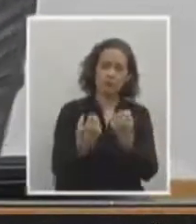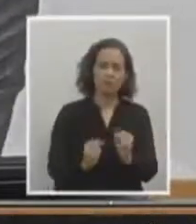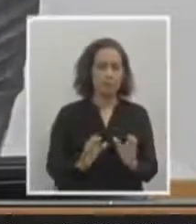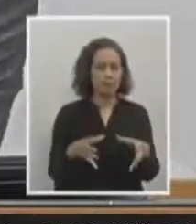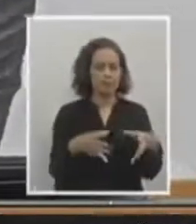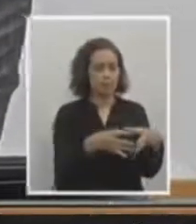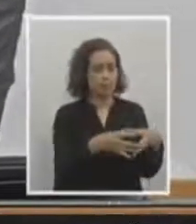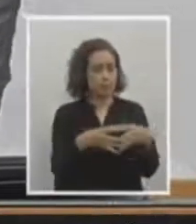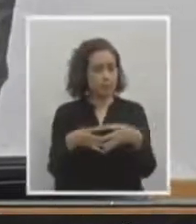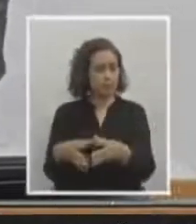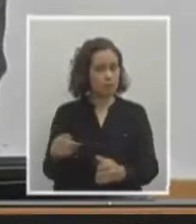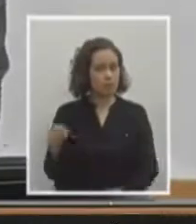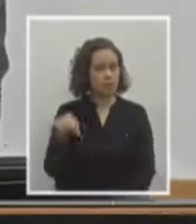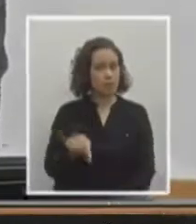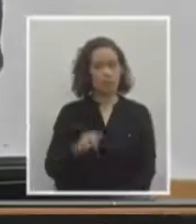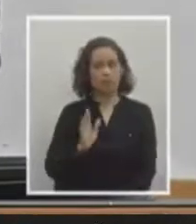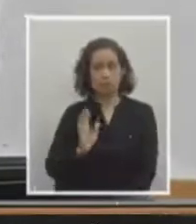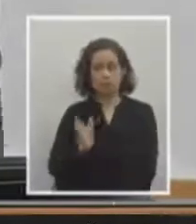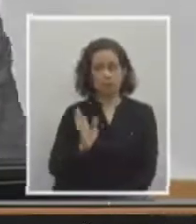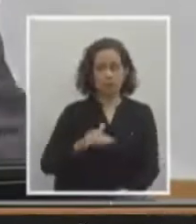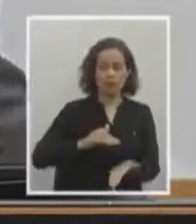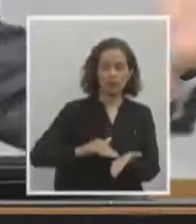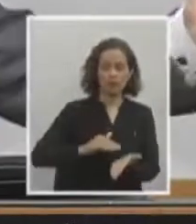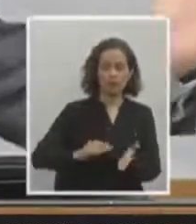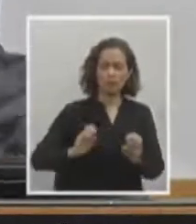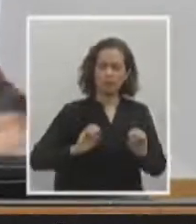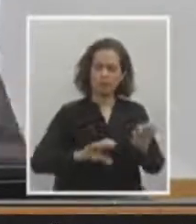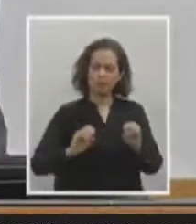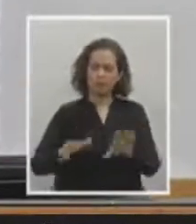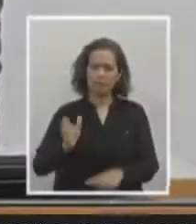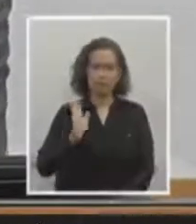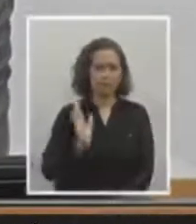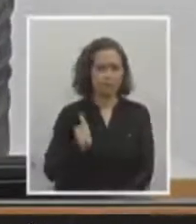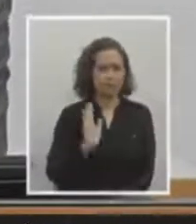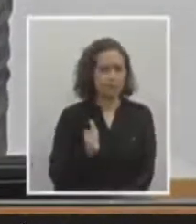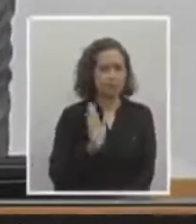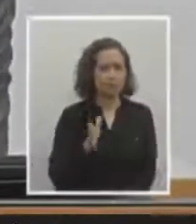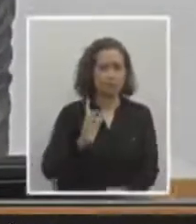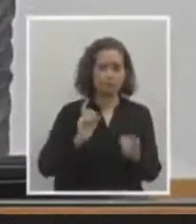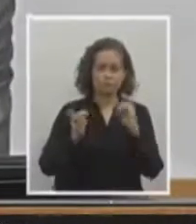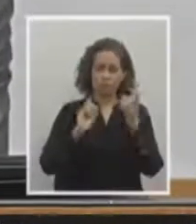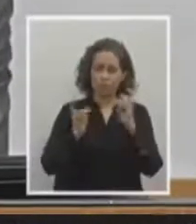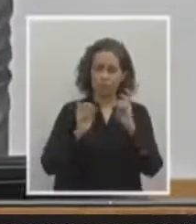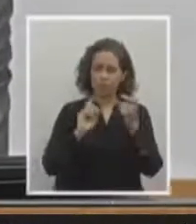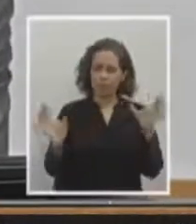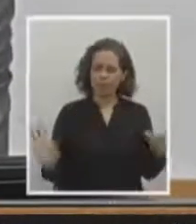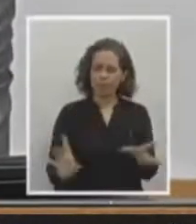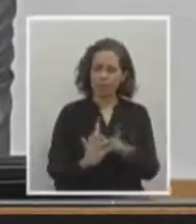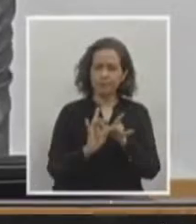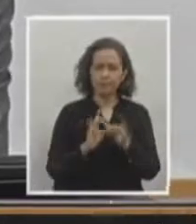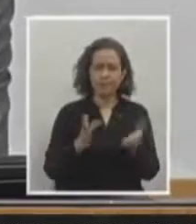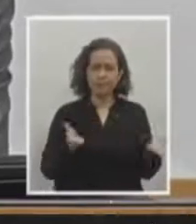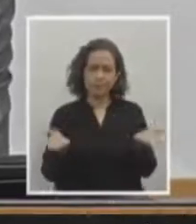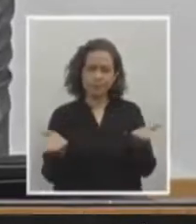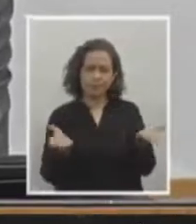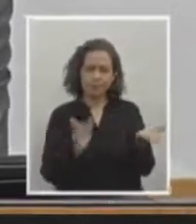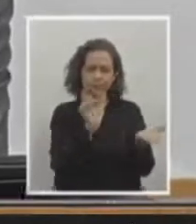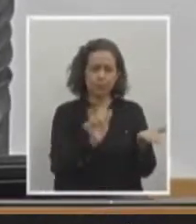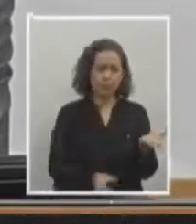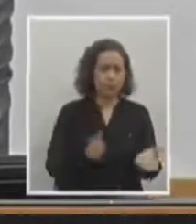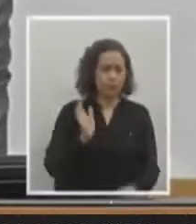Nós já tivemos com a secretária de Educação, já fizemos essa ponte, conforme algumas disseram aqui, algumas